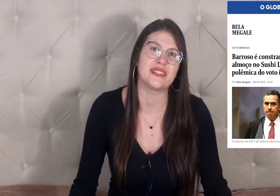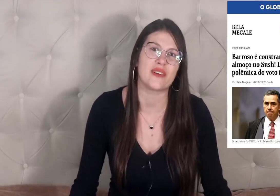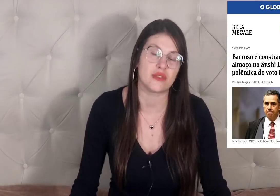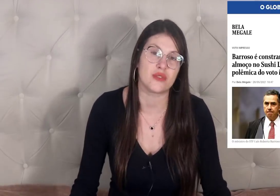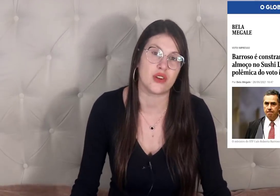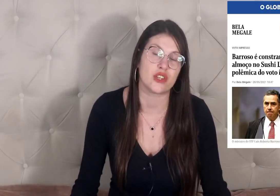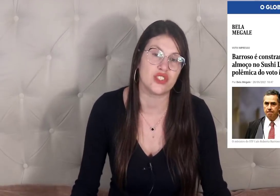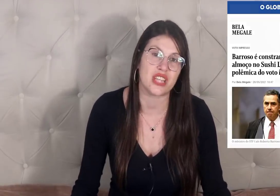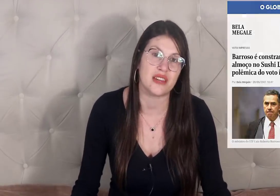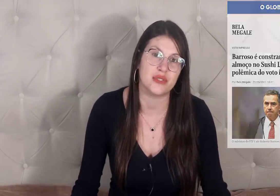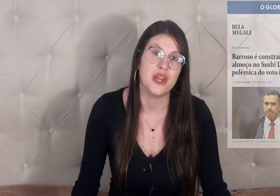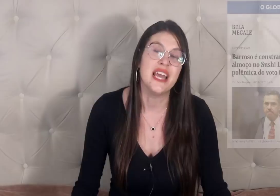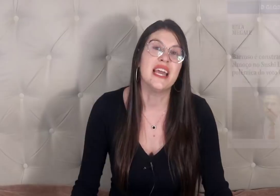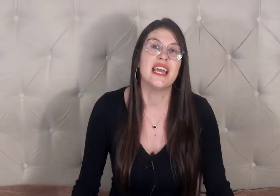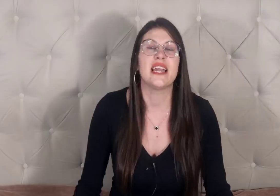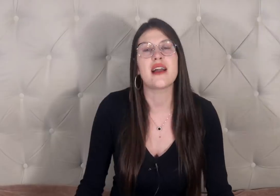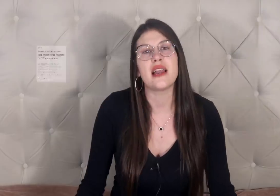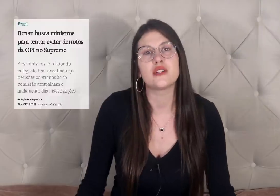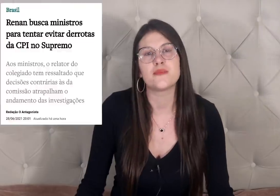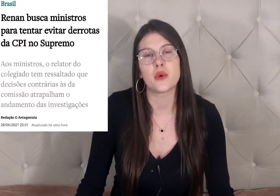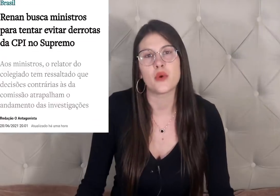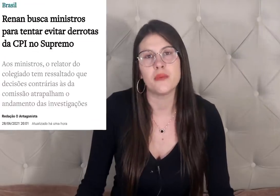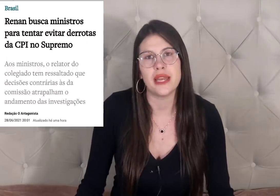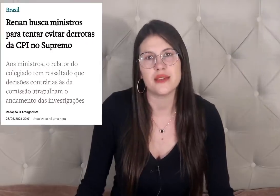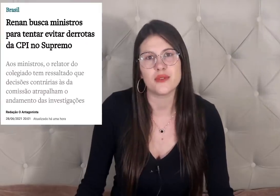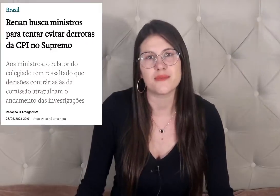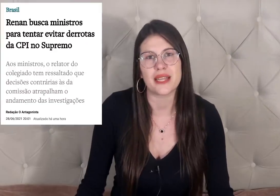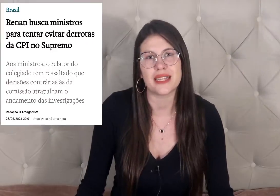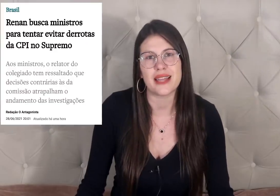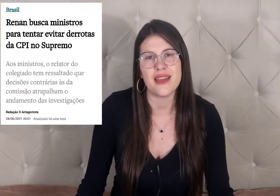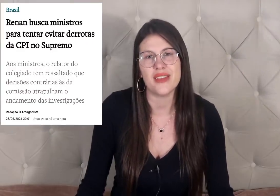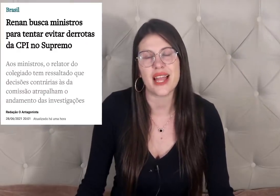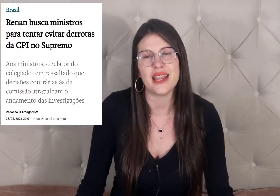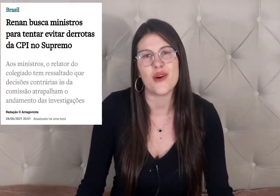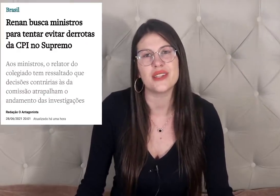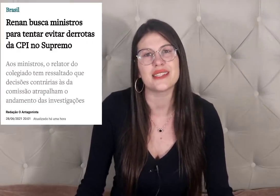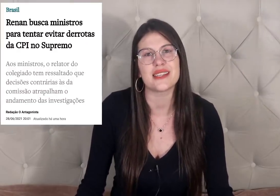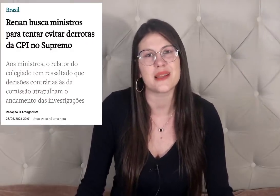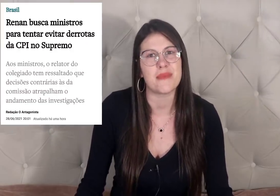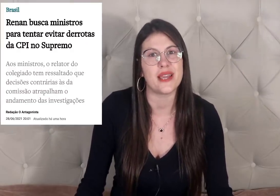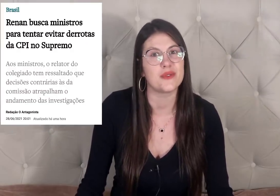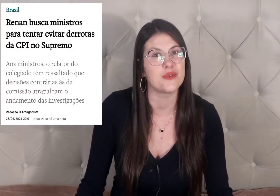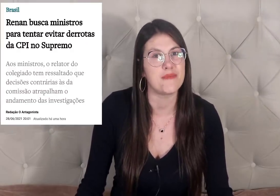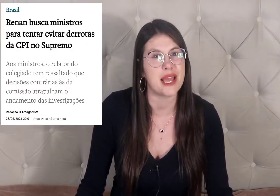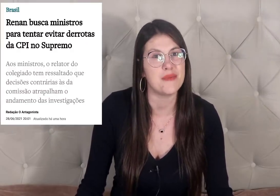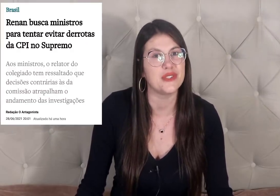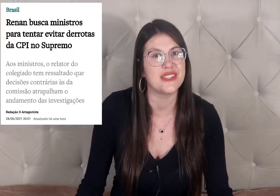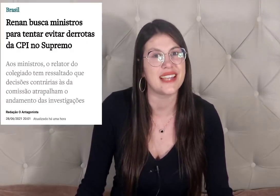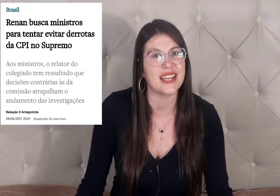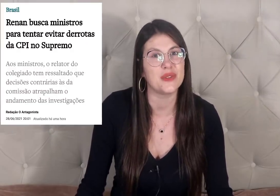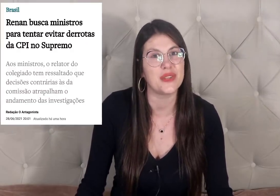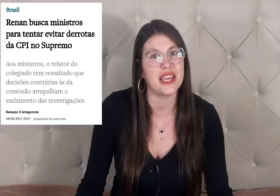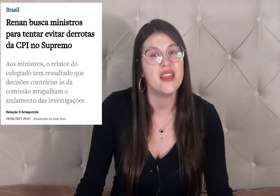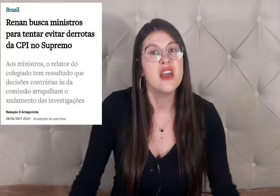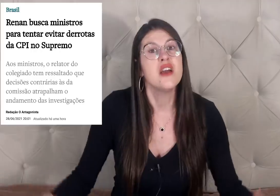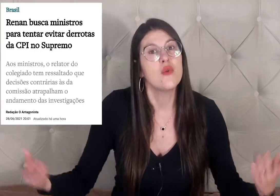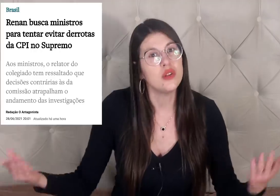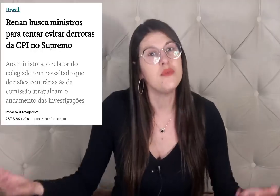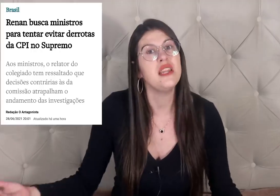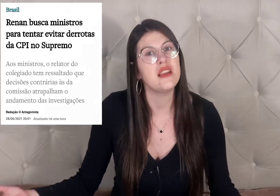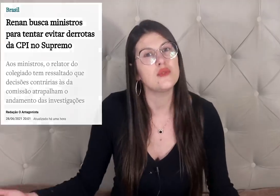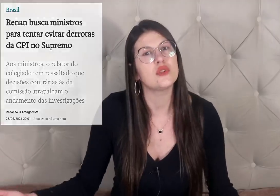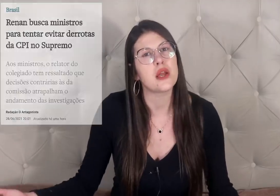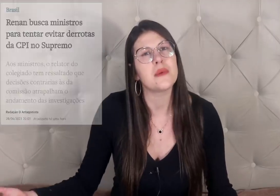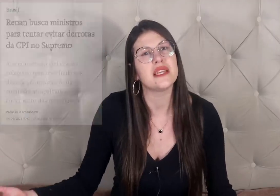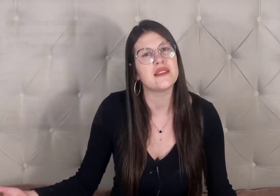Leblon por ser contra o voto auditável, Renan Calheiros procurou ministros para tentar evitar derrotas da CPI no Supremo, dizendo que